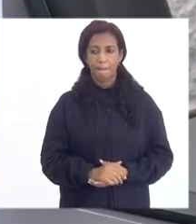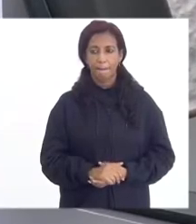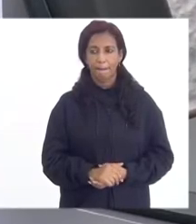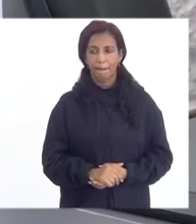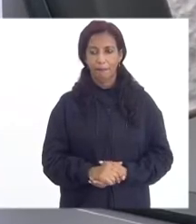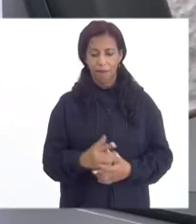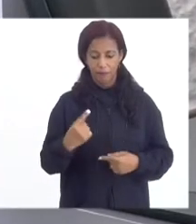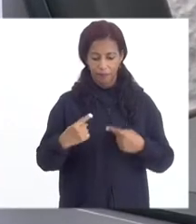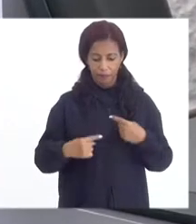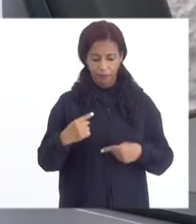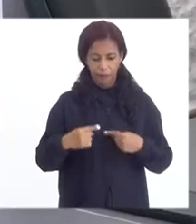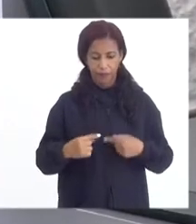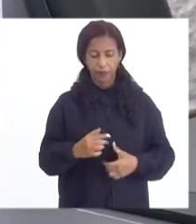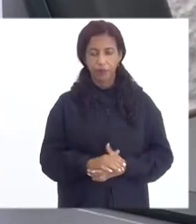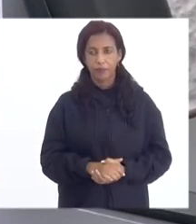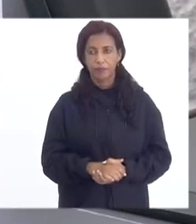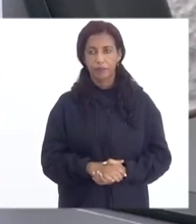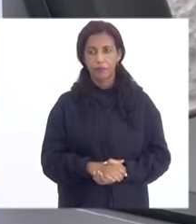Em discussão.